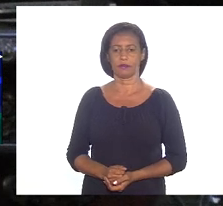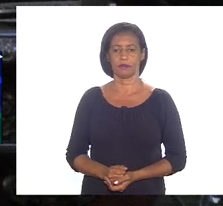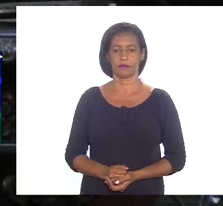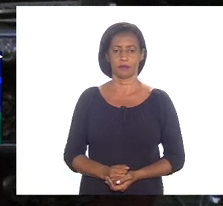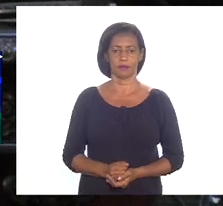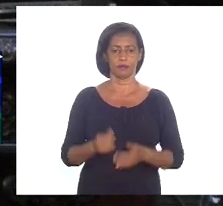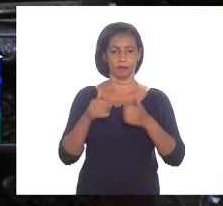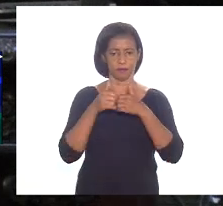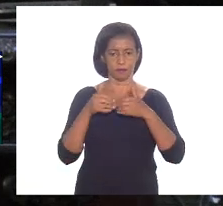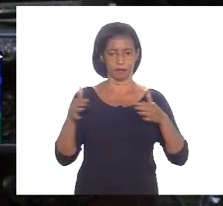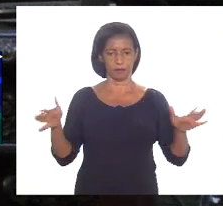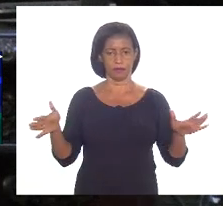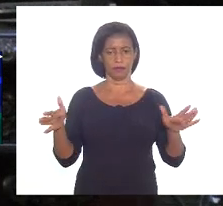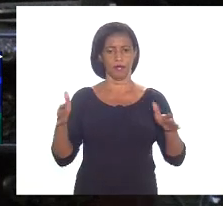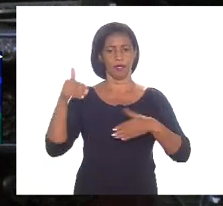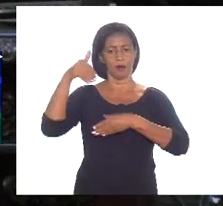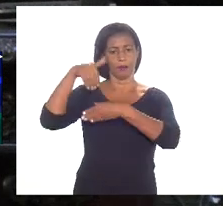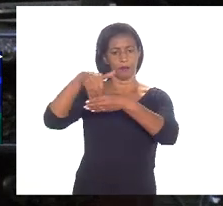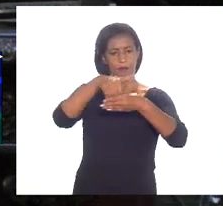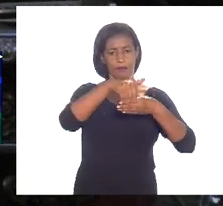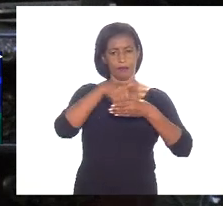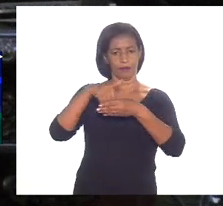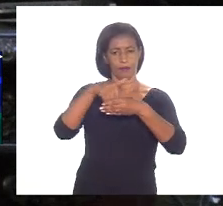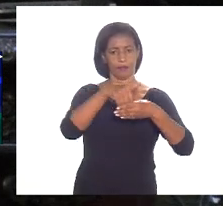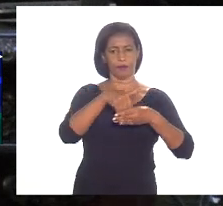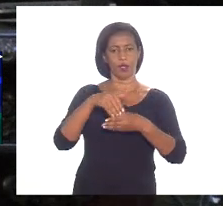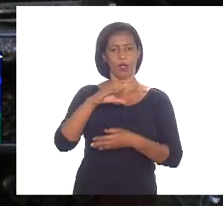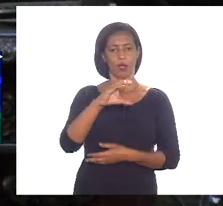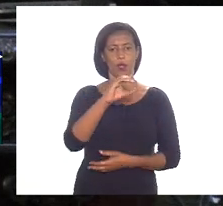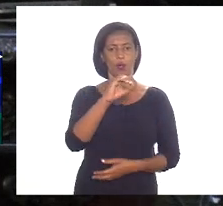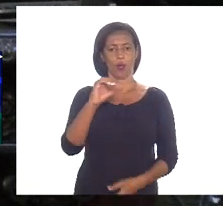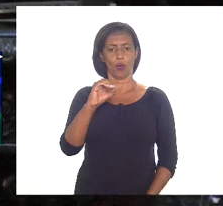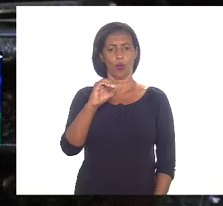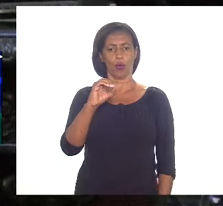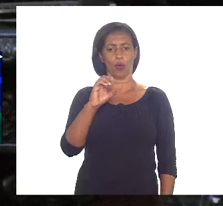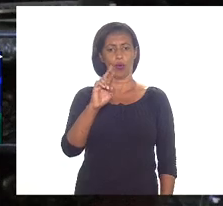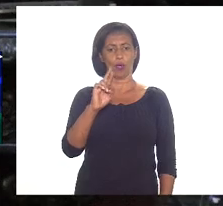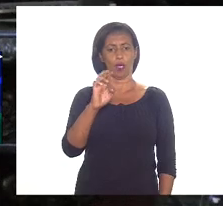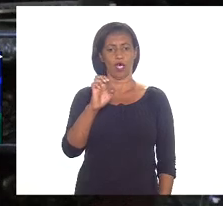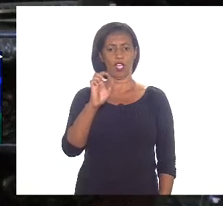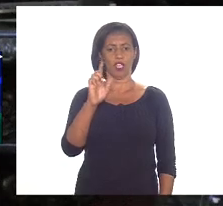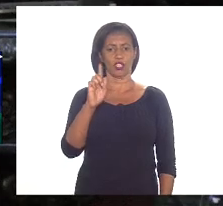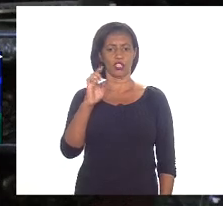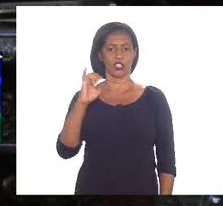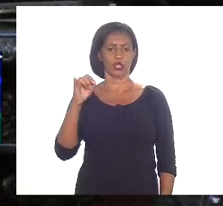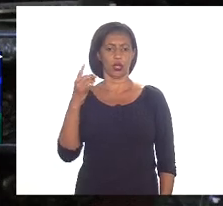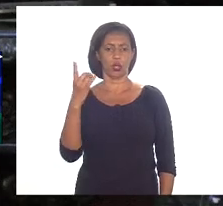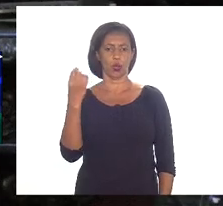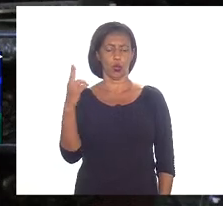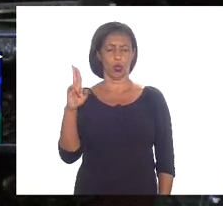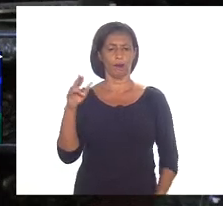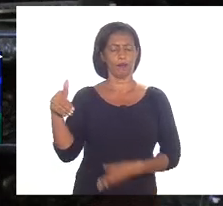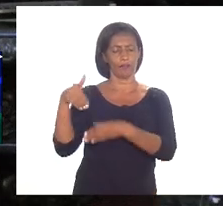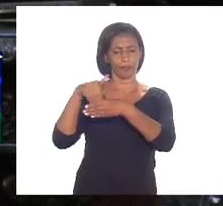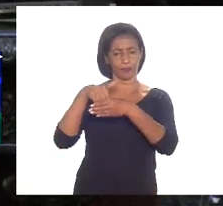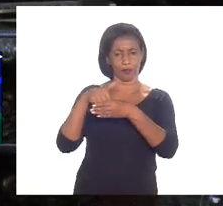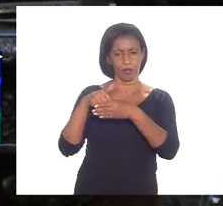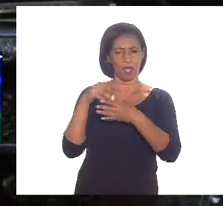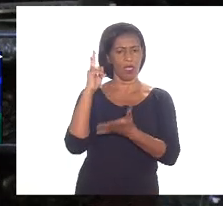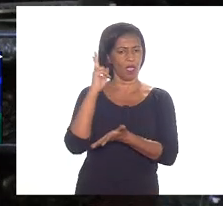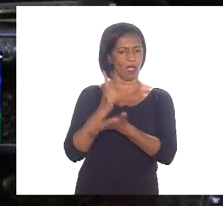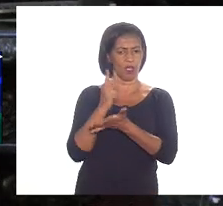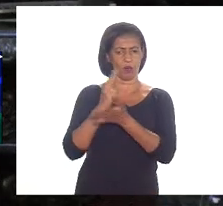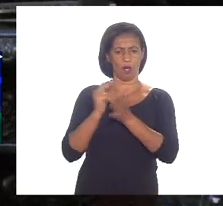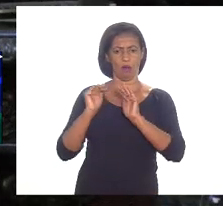e está aberto o procedimento para a eleição do corregedor parlamentar ecologia do parlamentar substituto o dia da eleição será o mesmo adotado